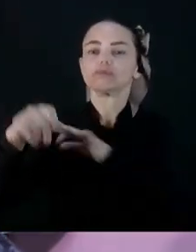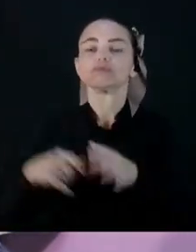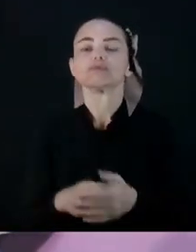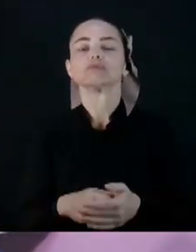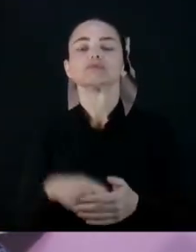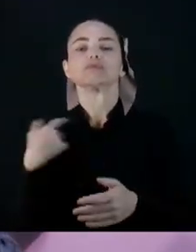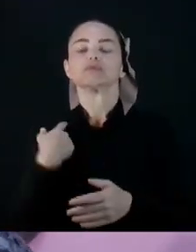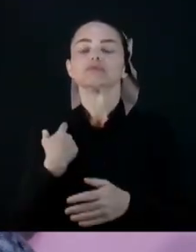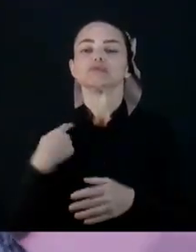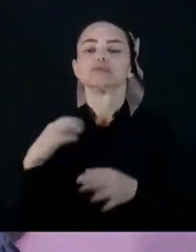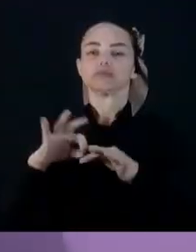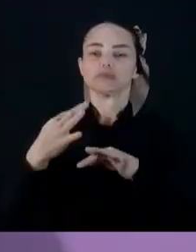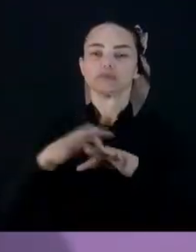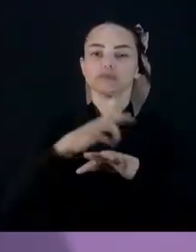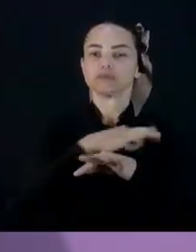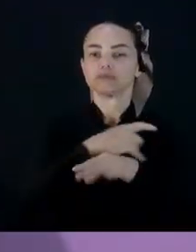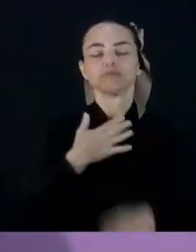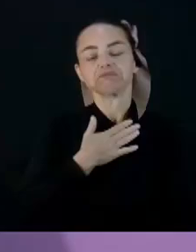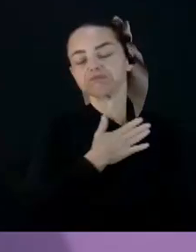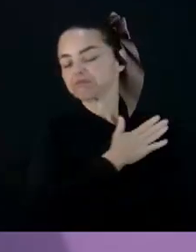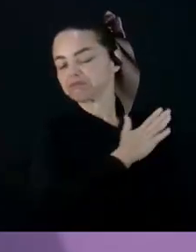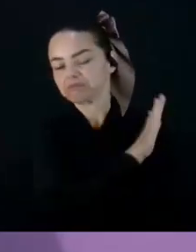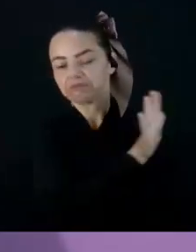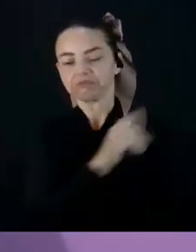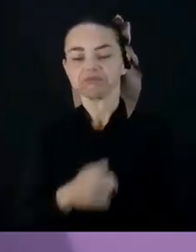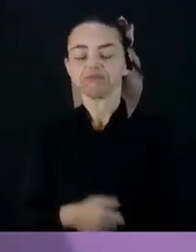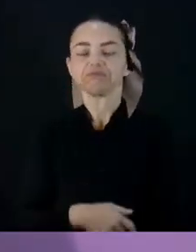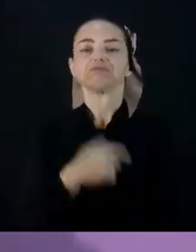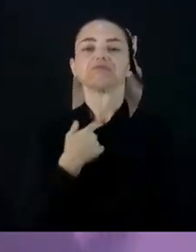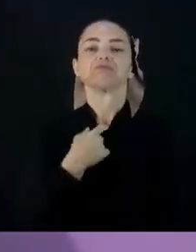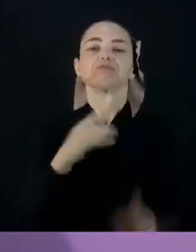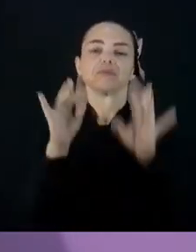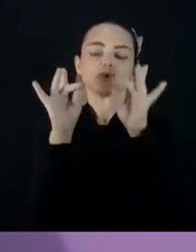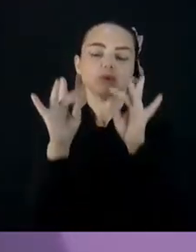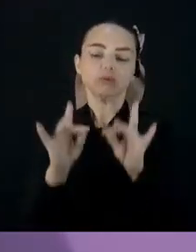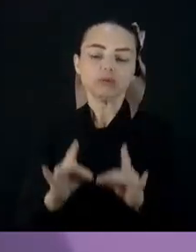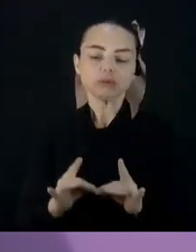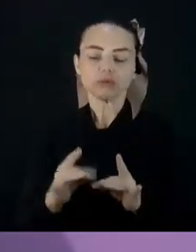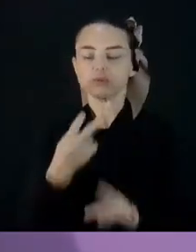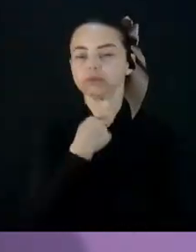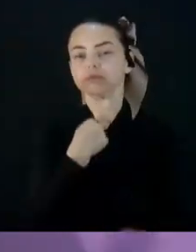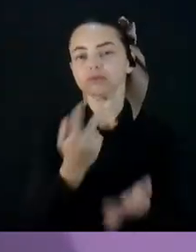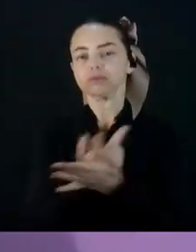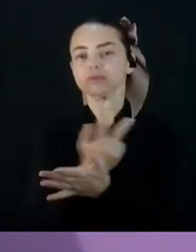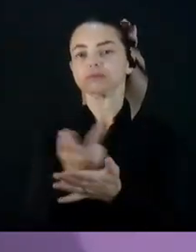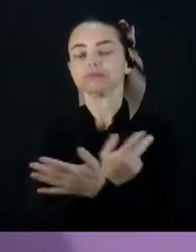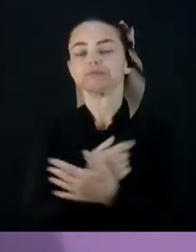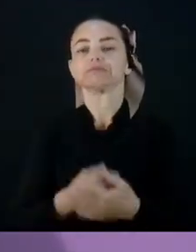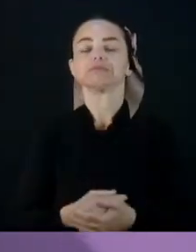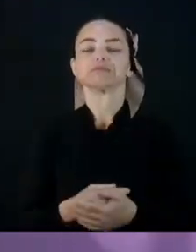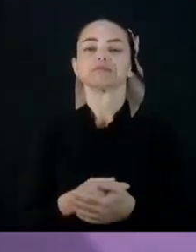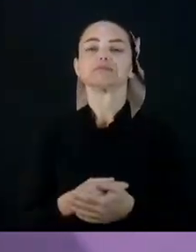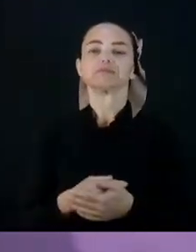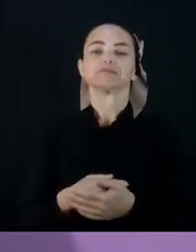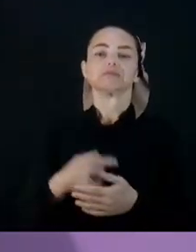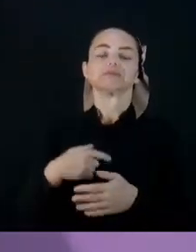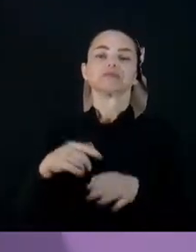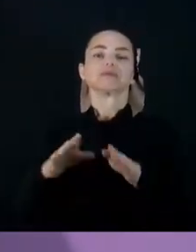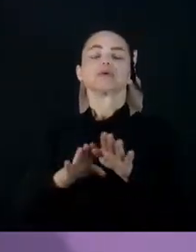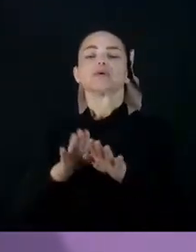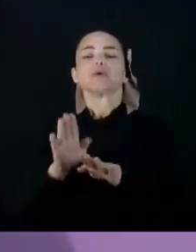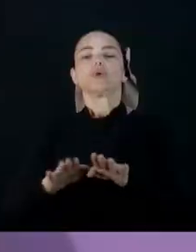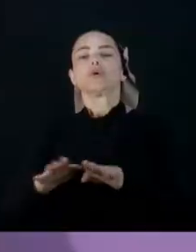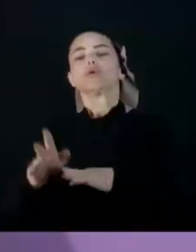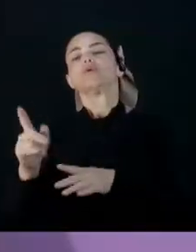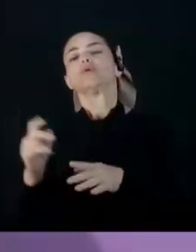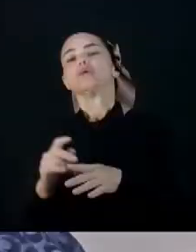Aí eu não me dei muito bem com isso, né? Que é bastante detalhe, você não pode ter erro, que é bem sob medida. E a costura criativa, ela é criativa, né?